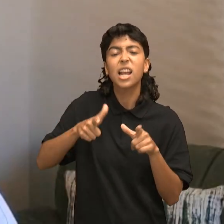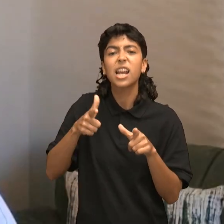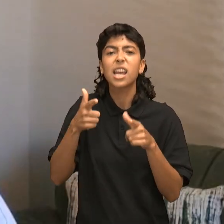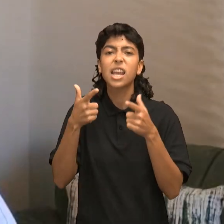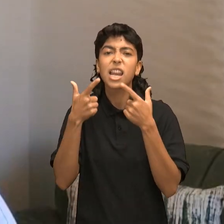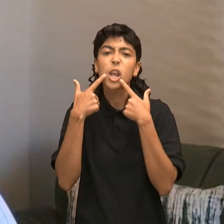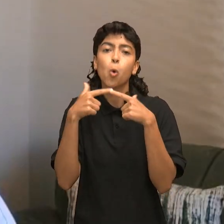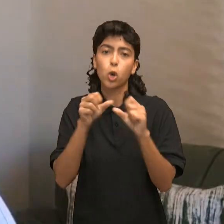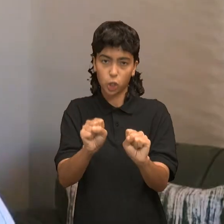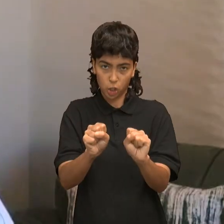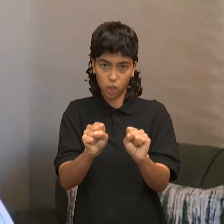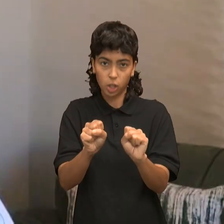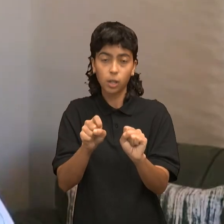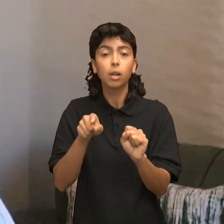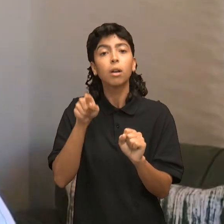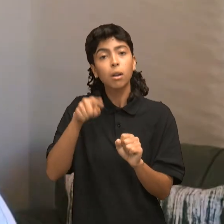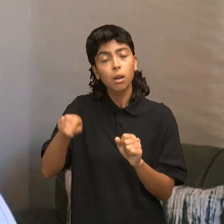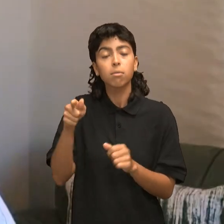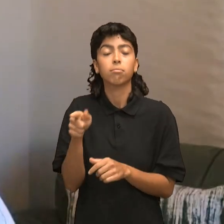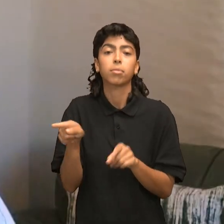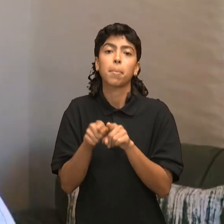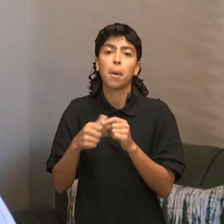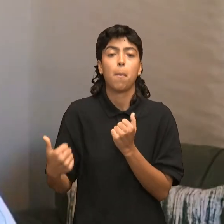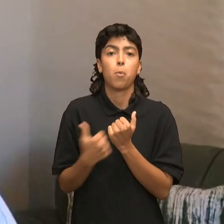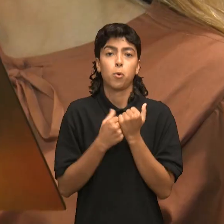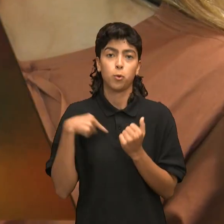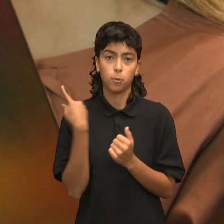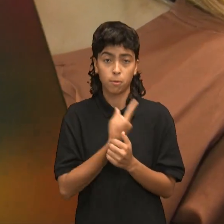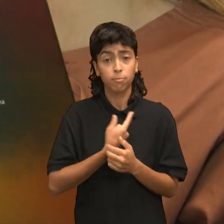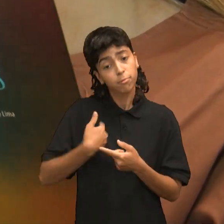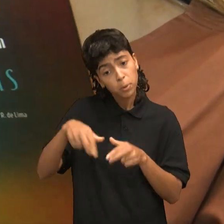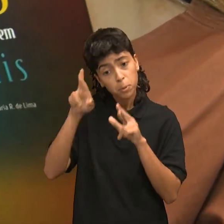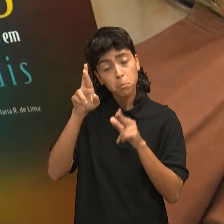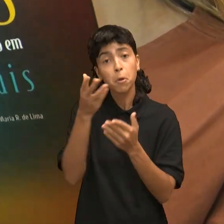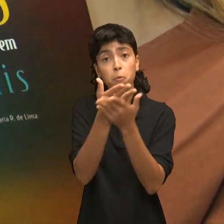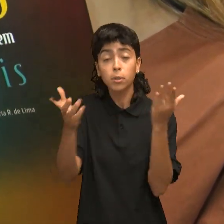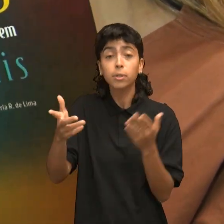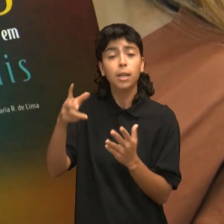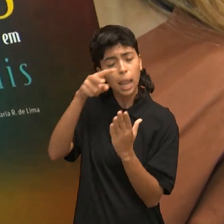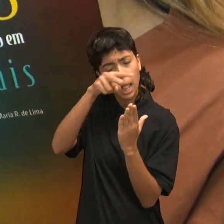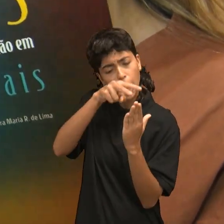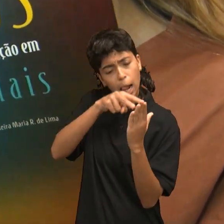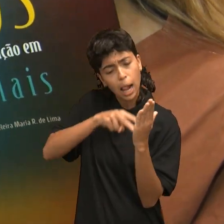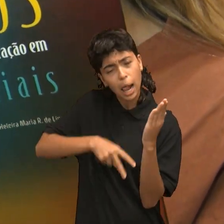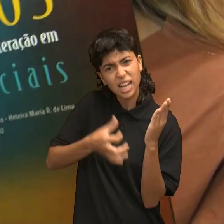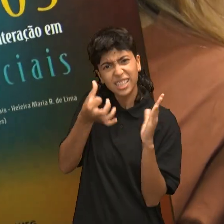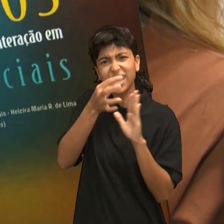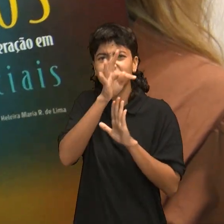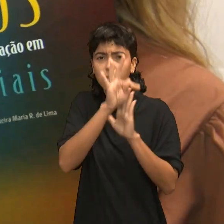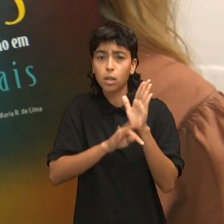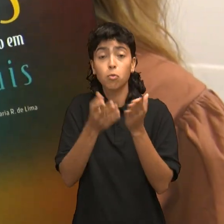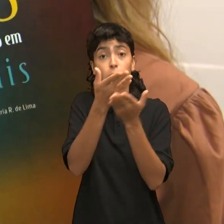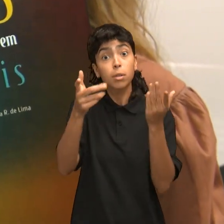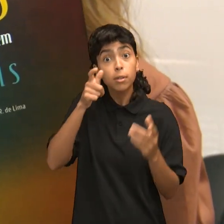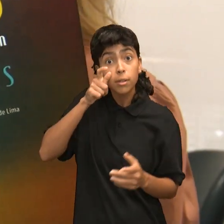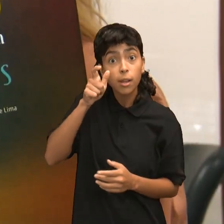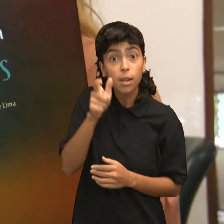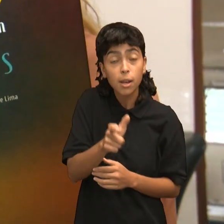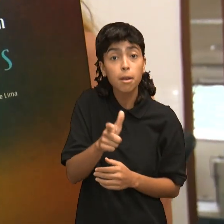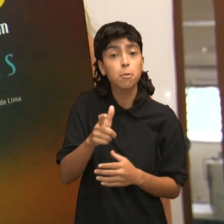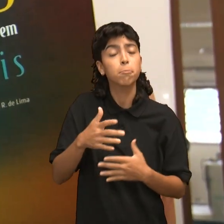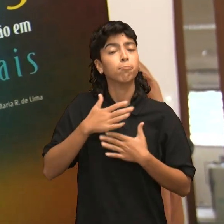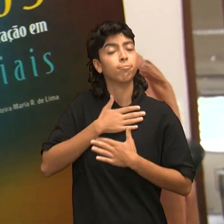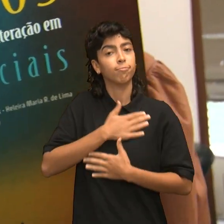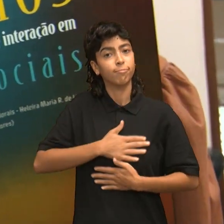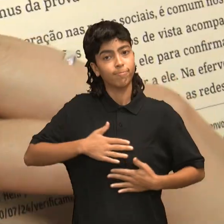propiciou que esse trabalho viesse à luz. Espero que a leitura dos 6 ensaios seja de interesse de todos, seja